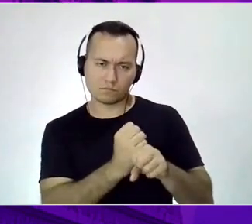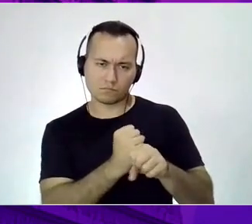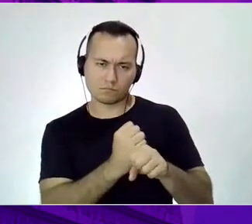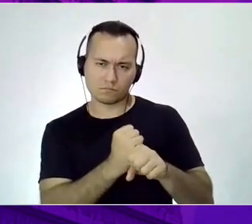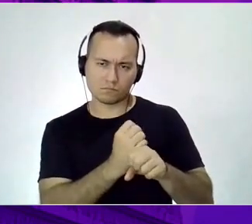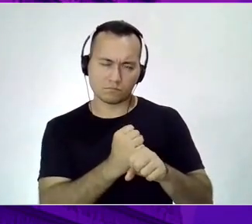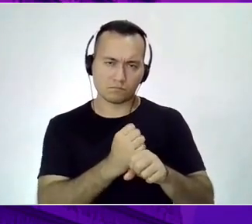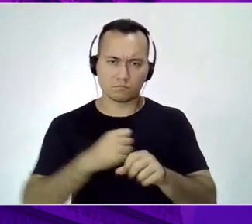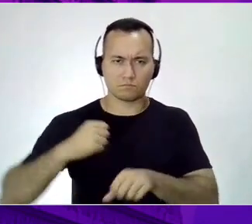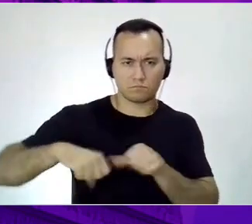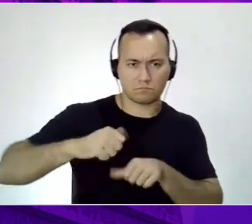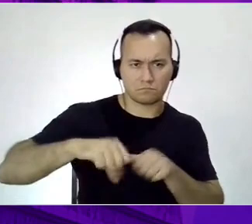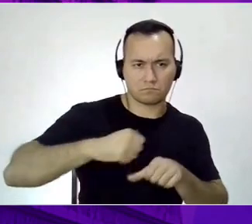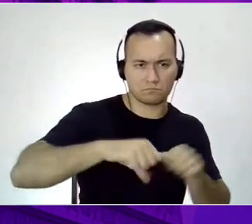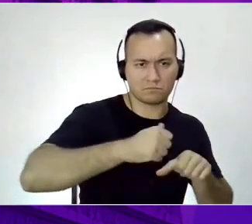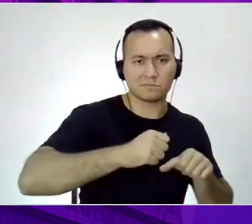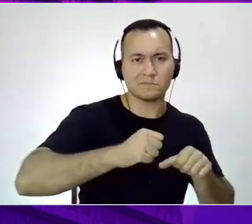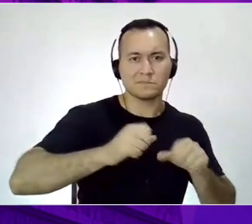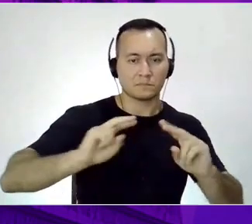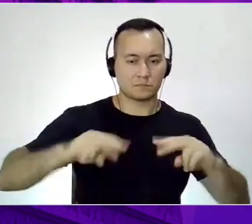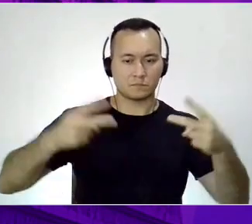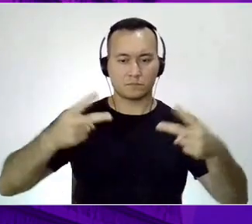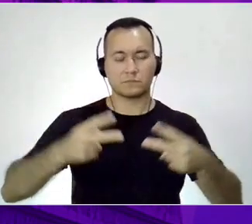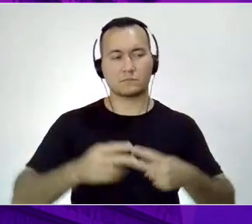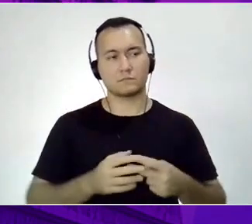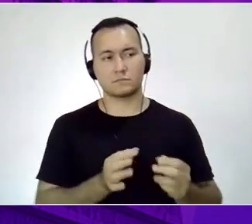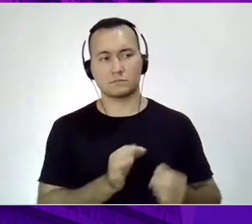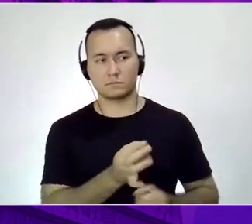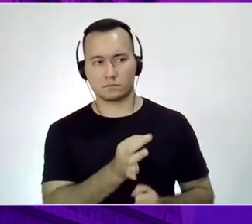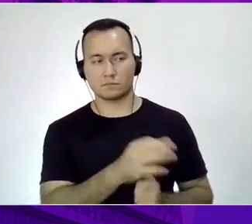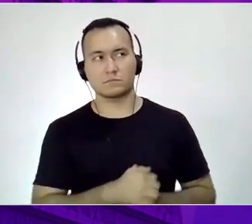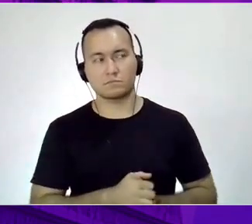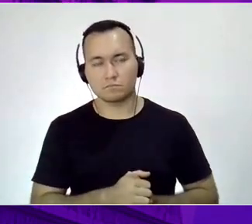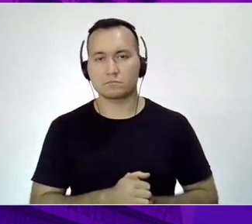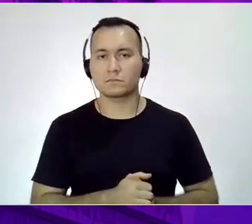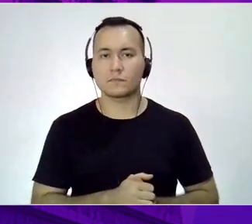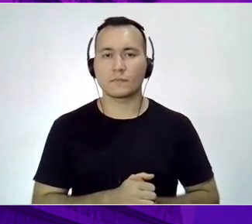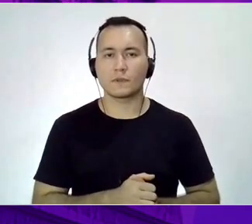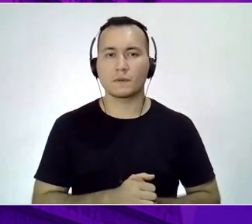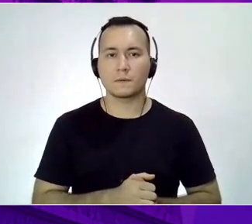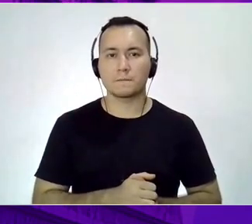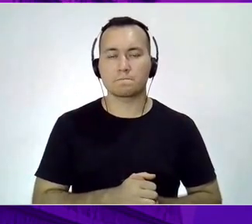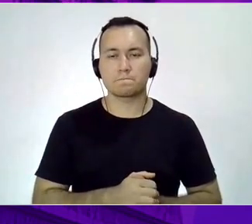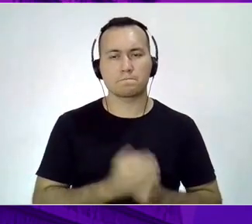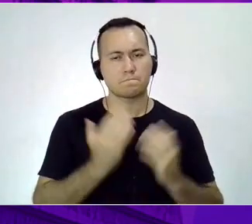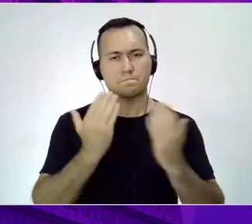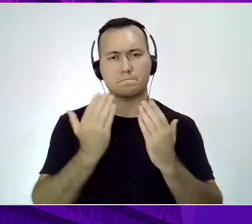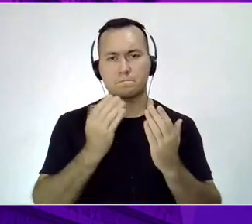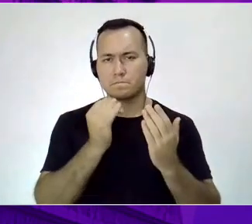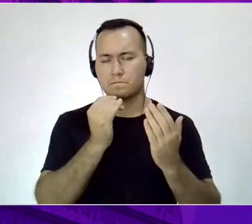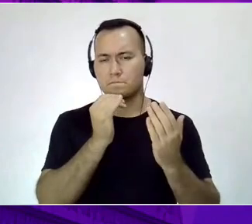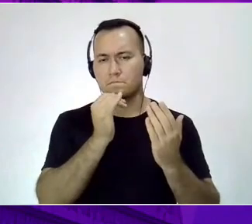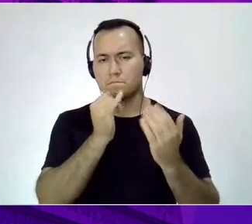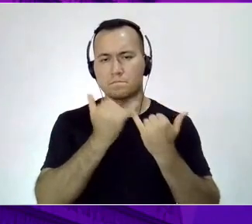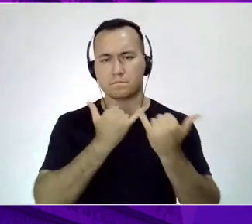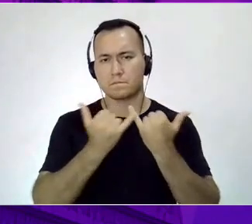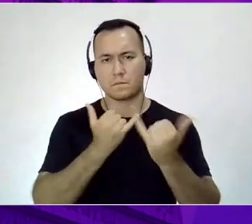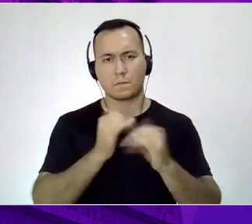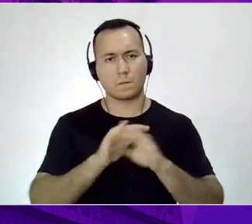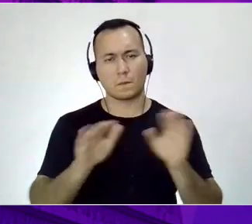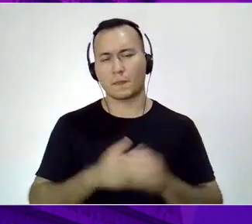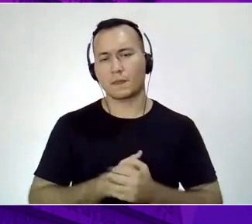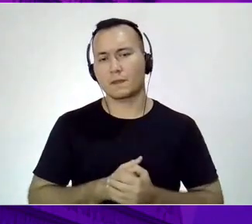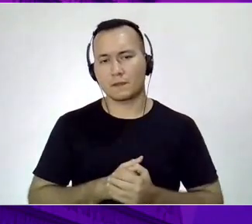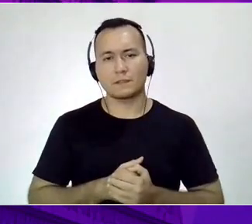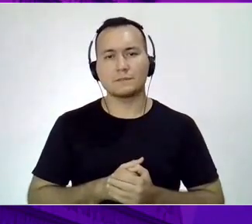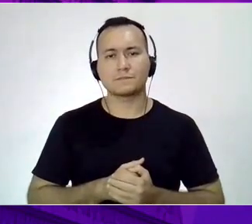Isso é uma forma da gente não ter que pré-definir manualmente os dados, e sim codificar no meu